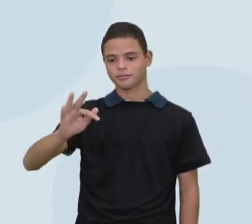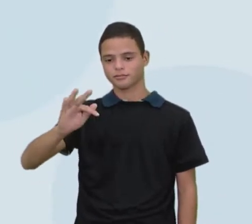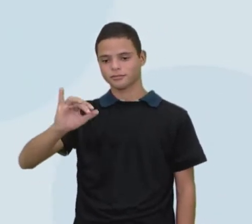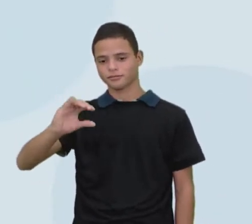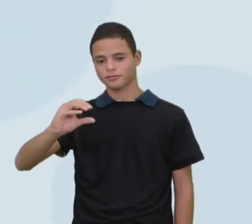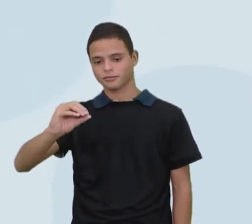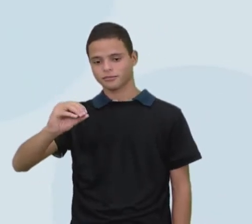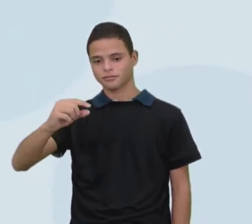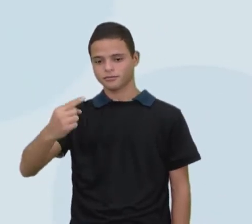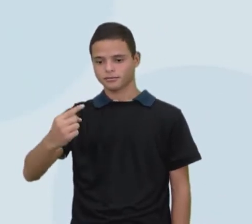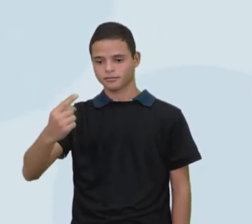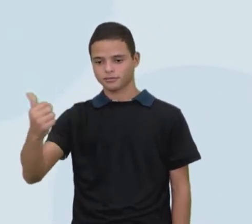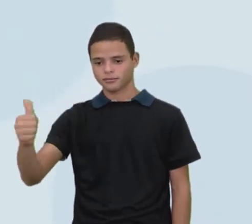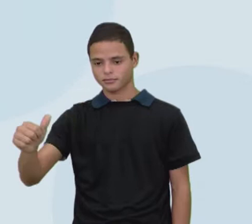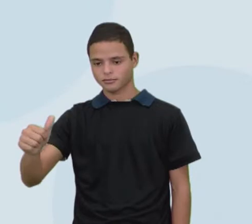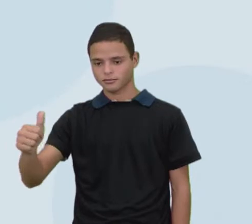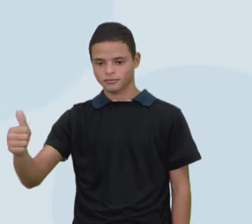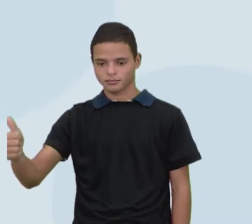MIF-MAT-06,